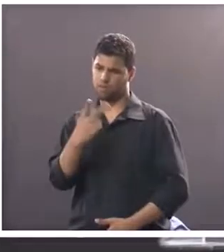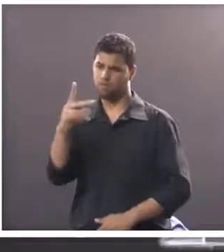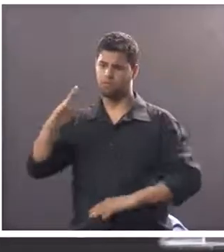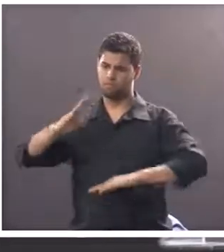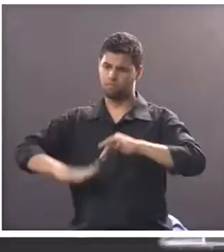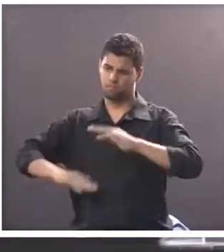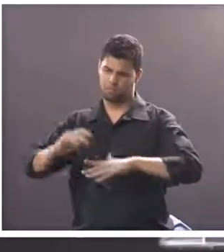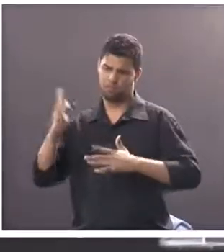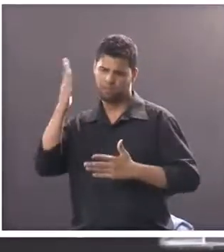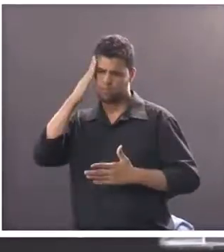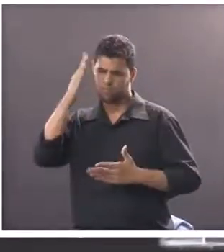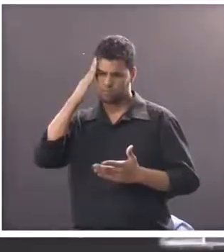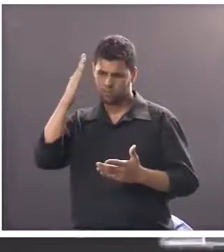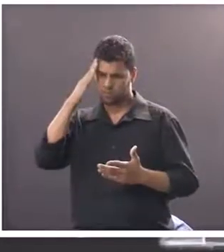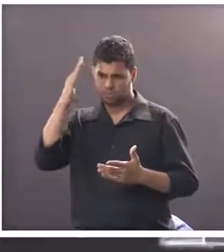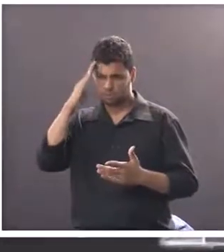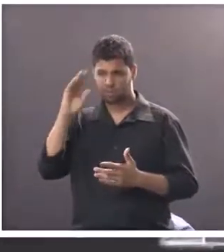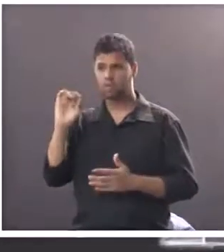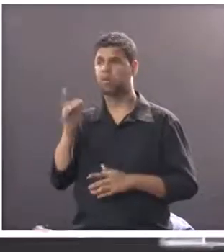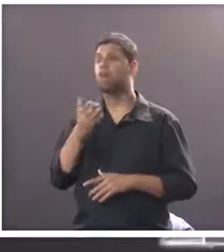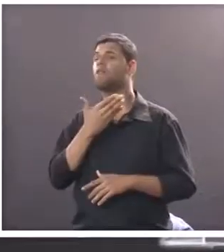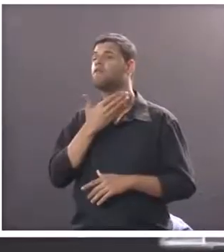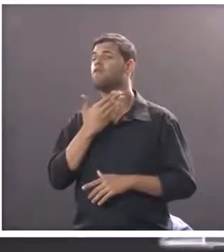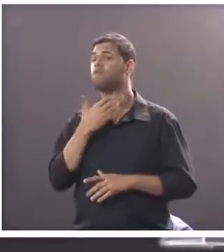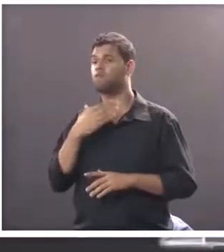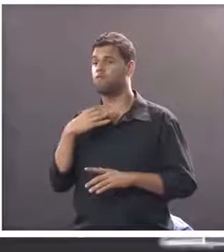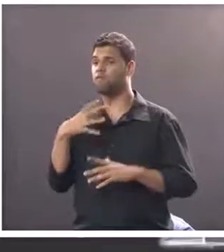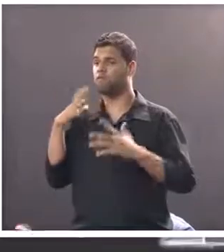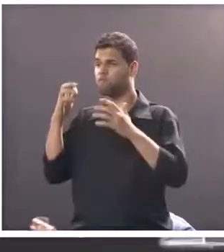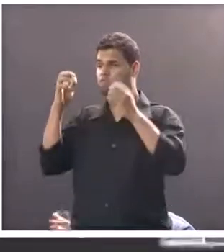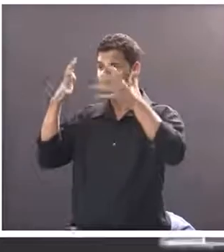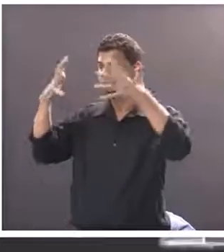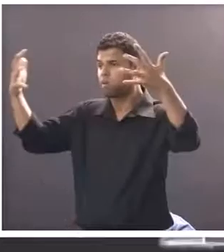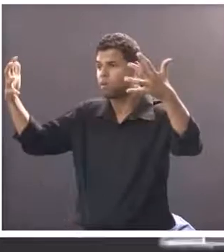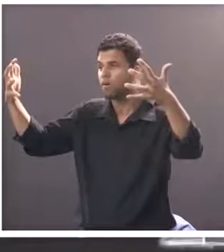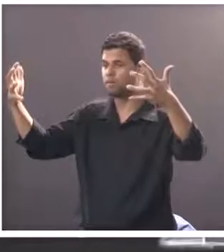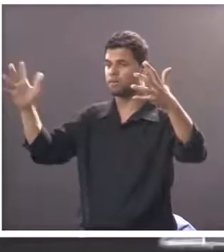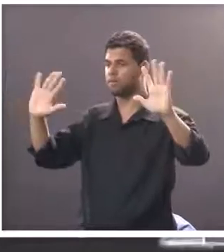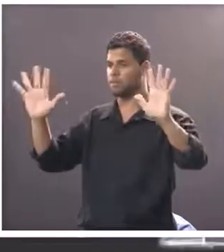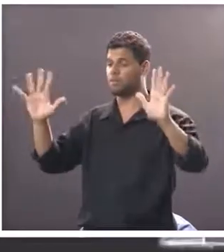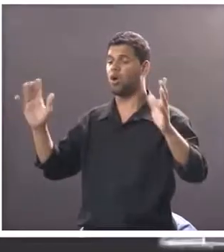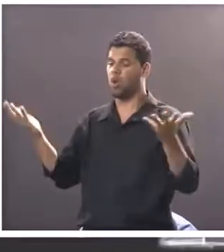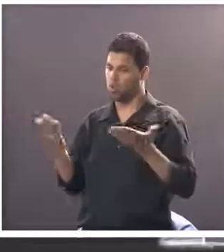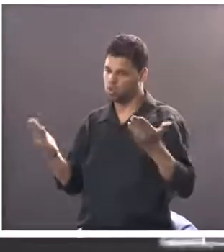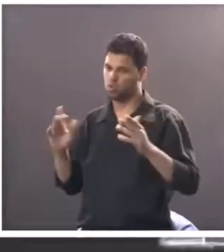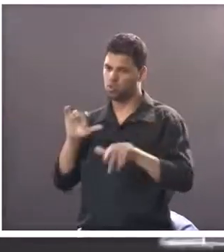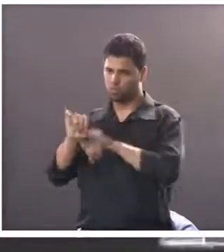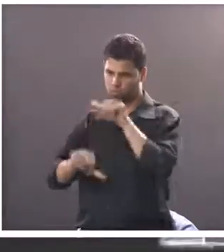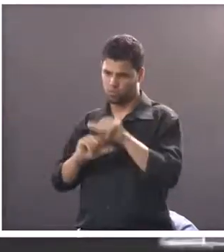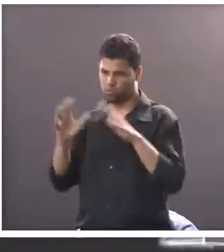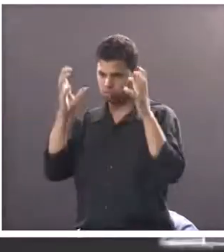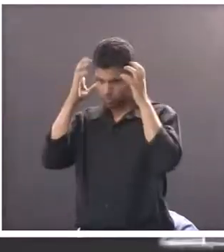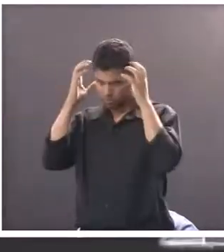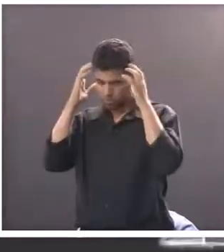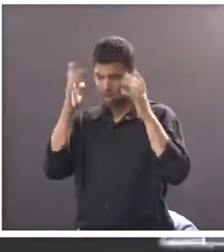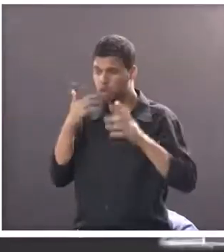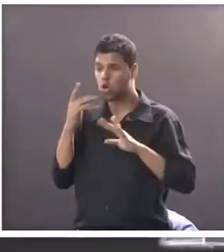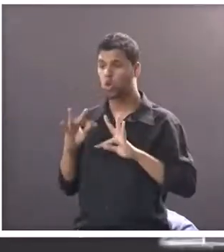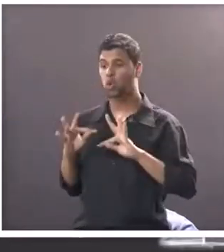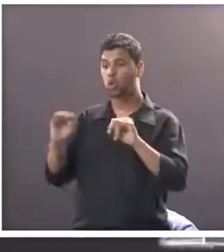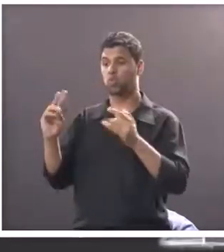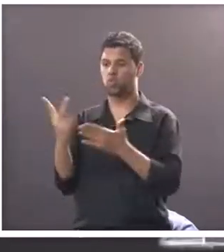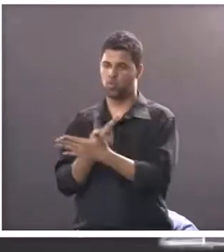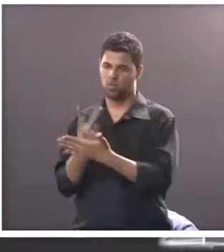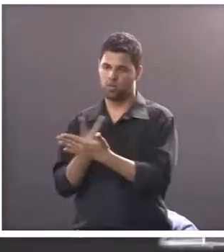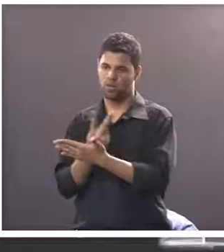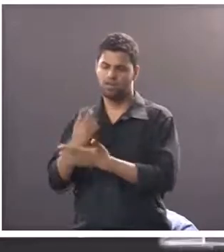quando a versão voz era aberta, hoje em dia não é mais. Aí as pessoas sentadas, né, do lado falavam assim, aí, falou tudo errado, eu estou vendo, eu